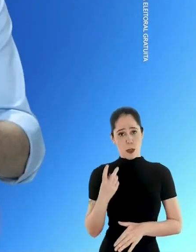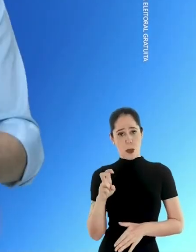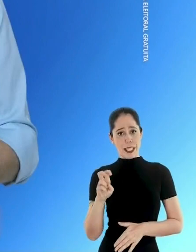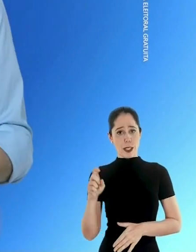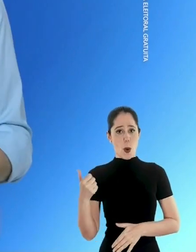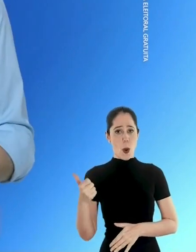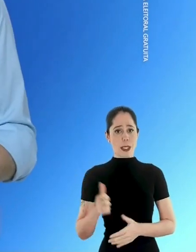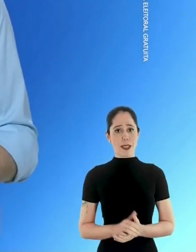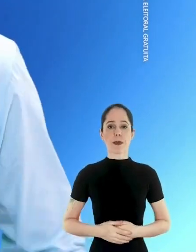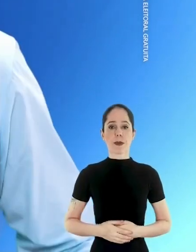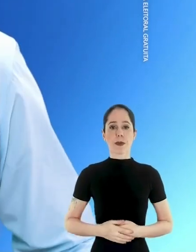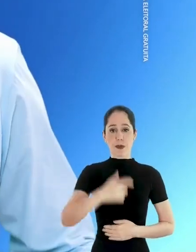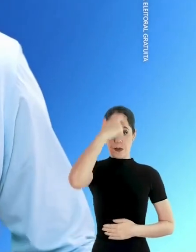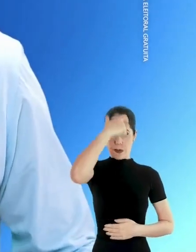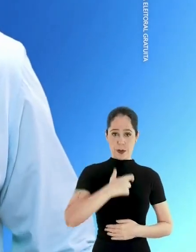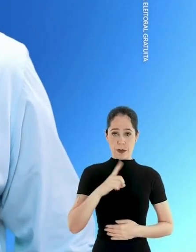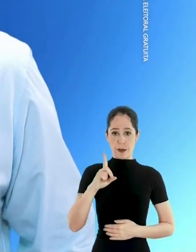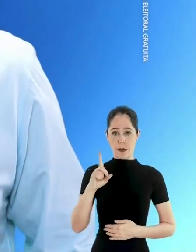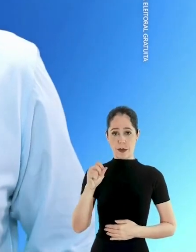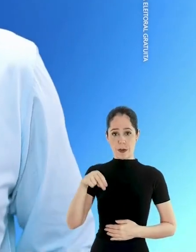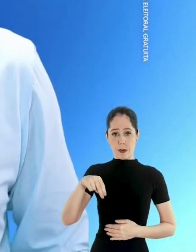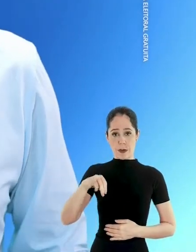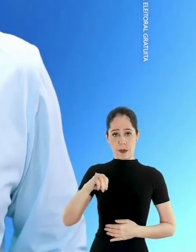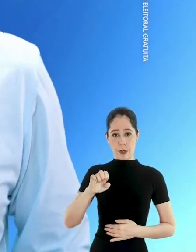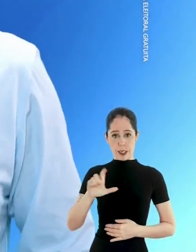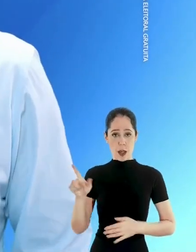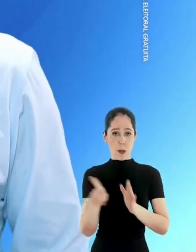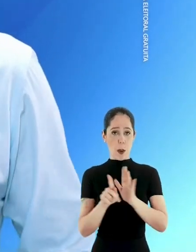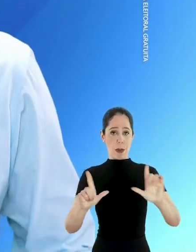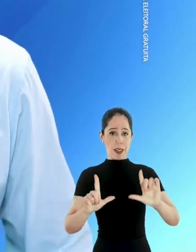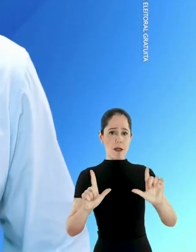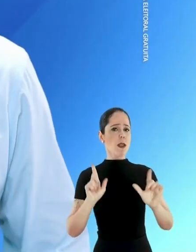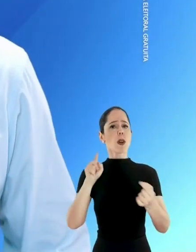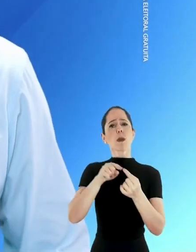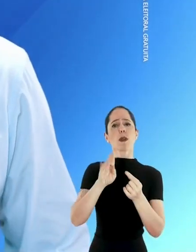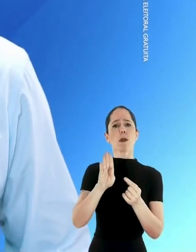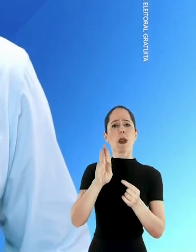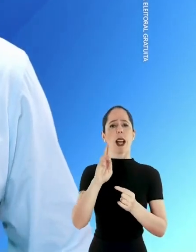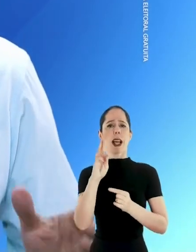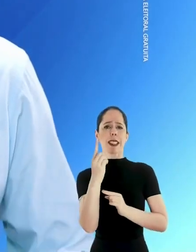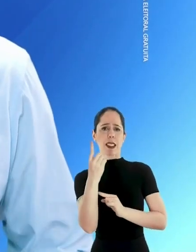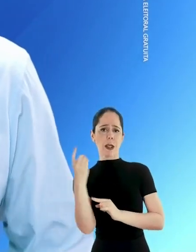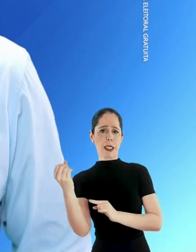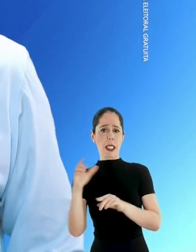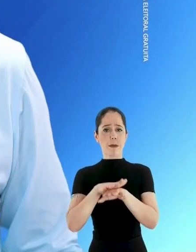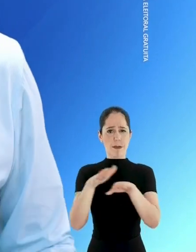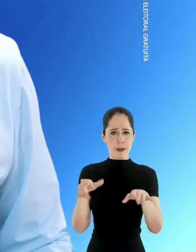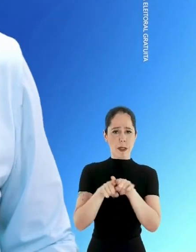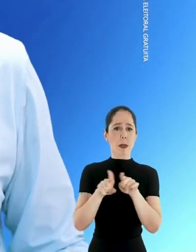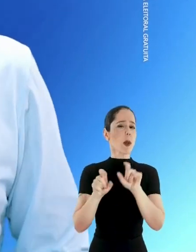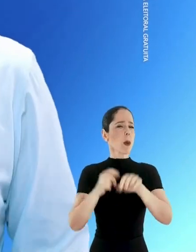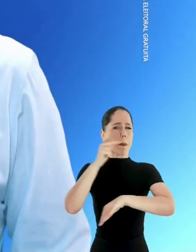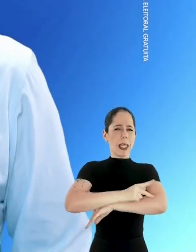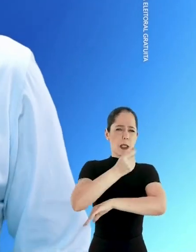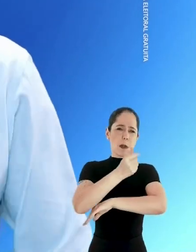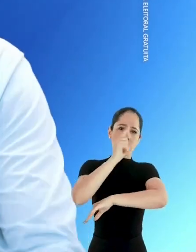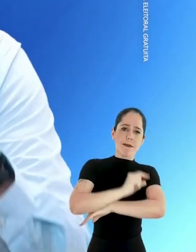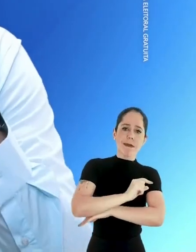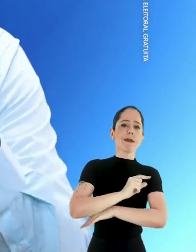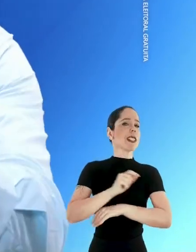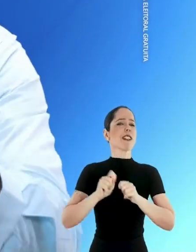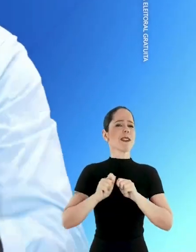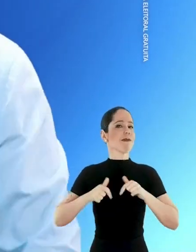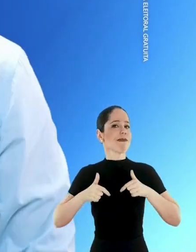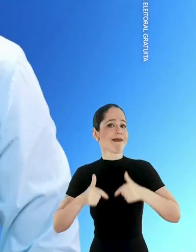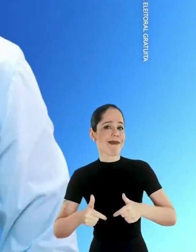Redecker, 4511. Eu sou o Daniel Tzerciak, o Daniel da TV, pela duplicação da BR-116, redução da tarifa de